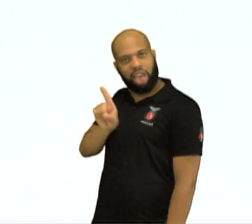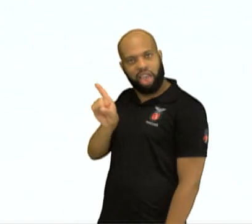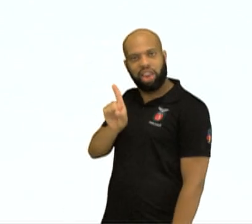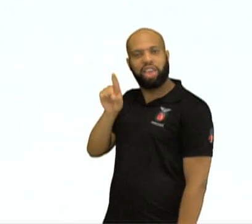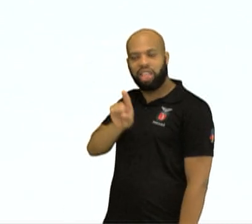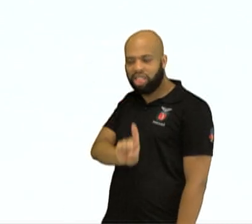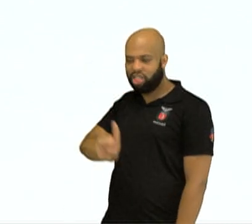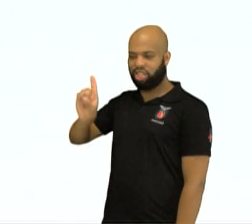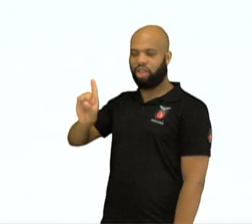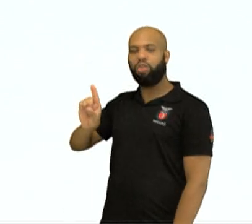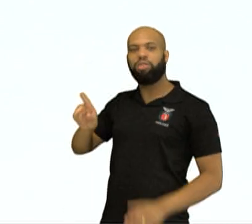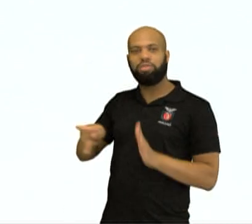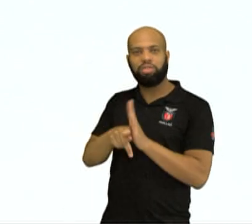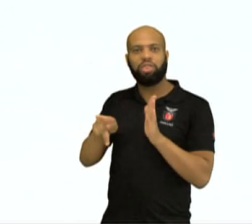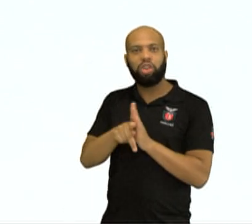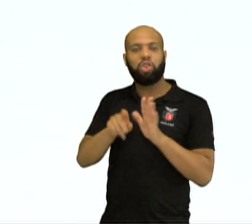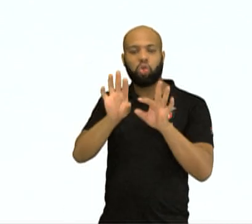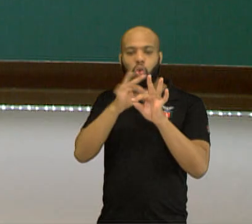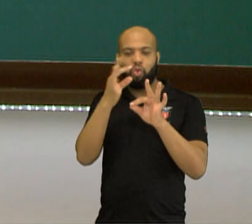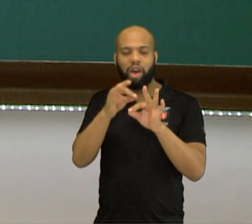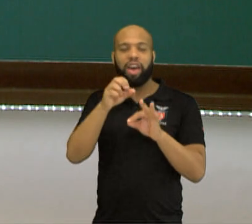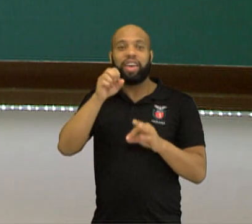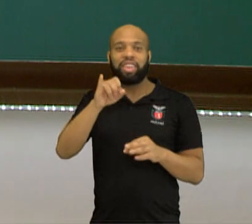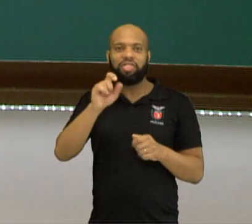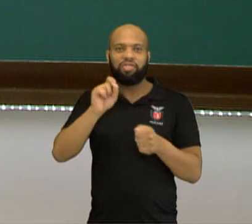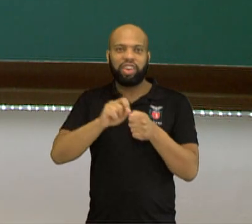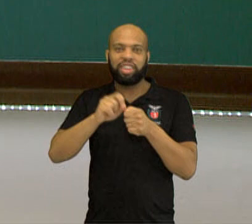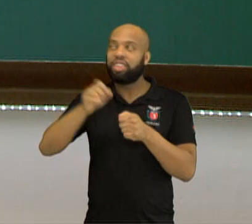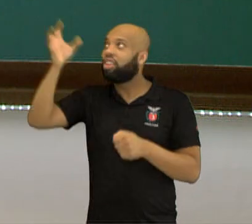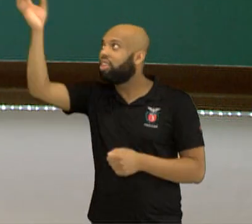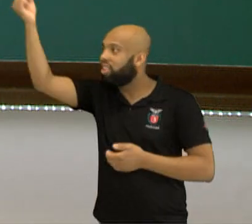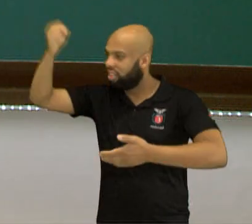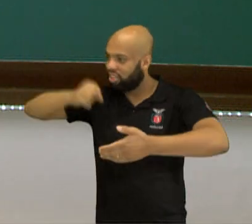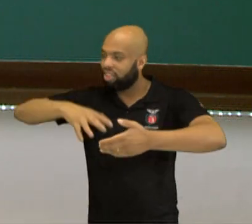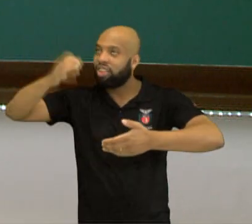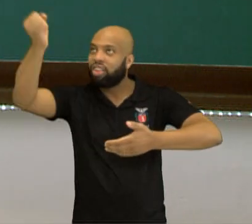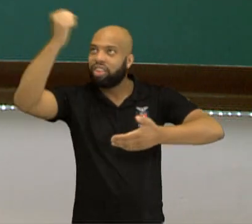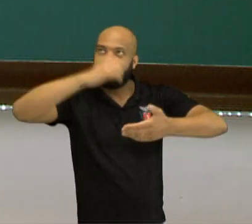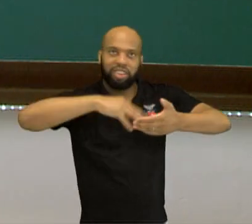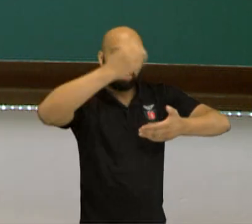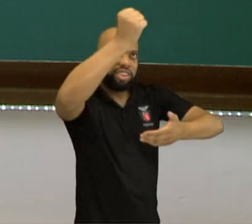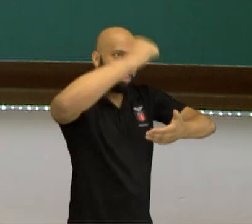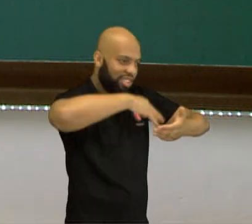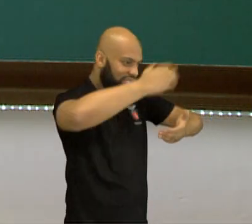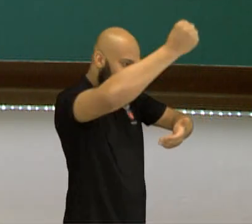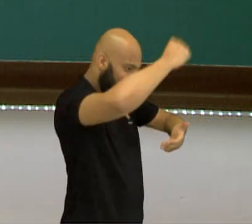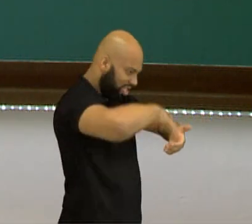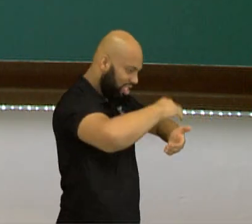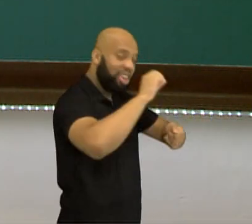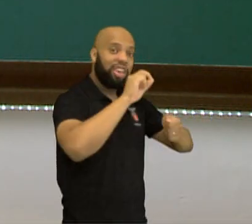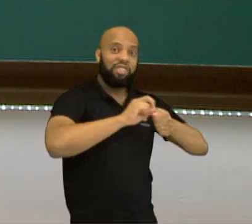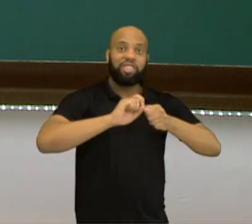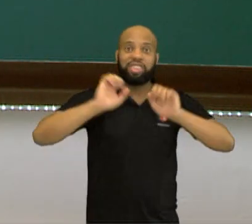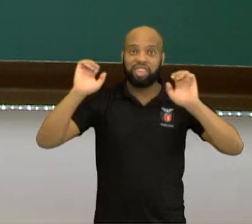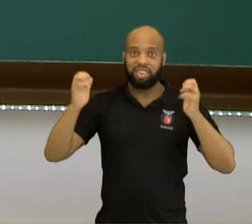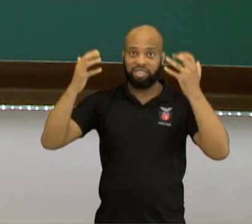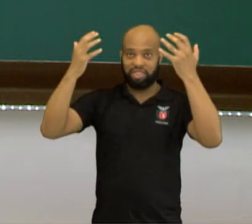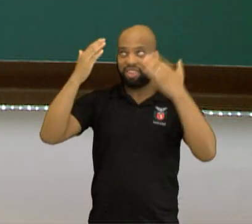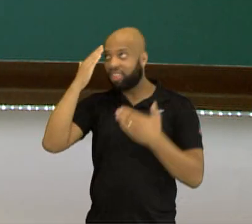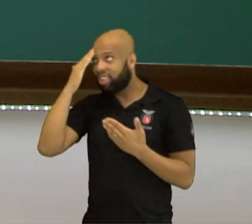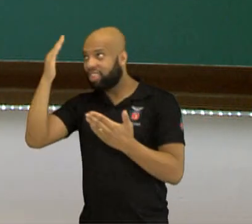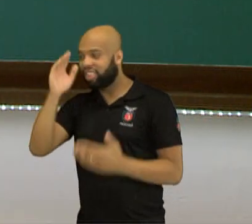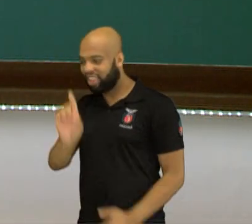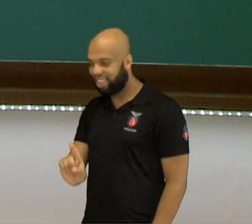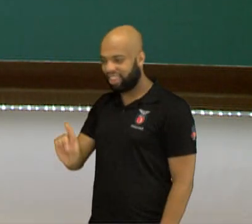uva, a colheita da uva, eles faziam uma festa agradecendo, né, o deus Dionísio